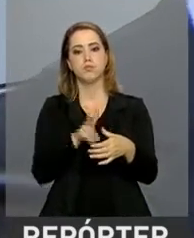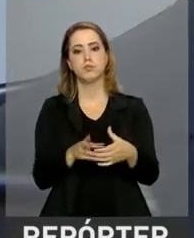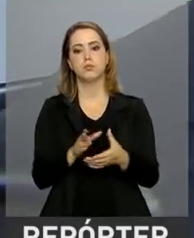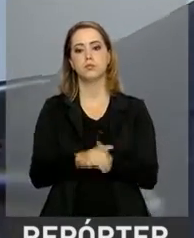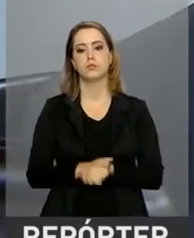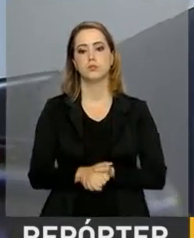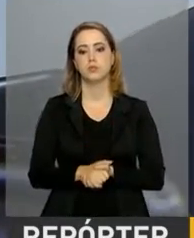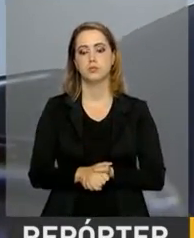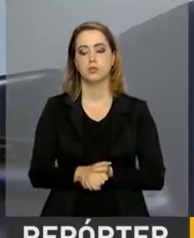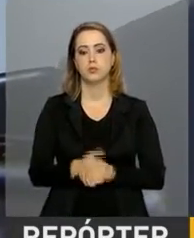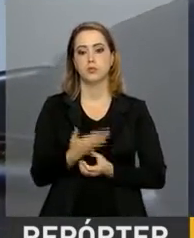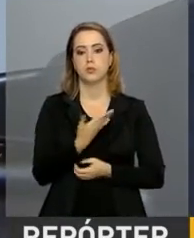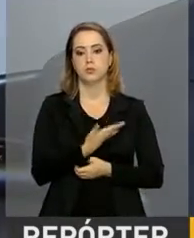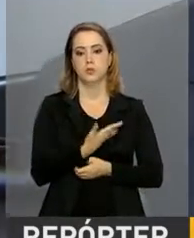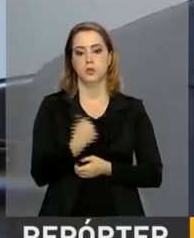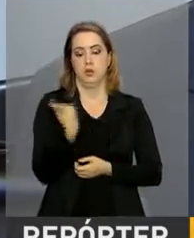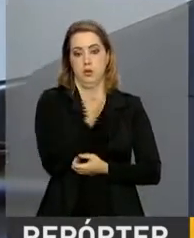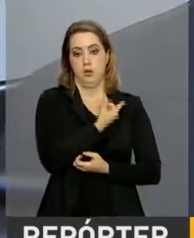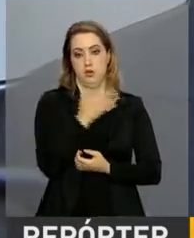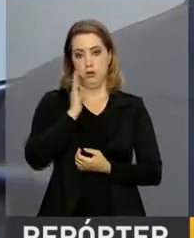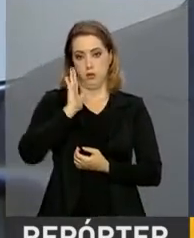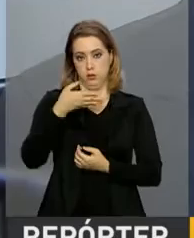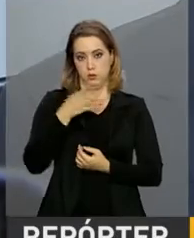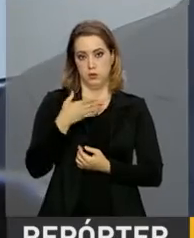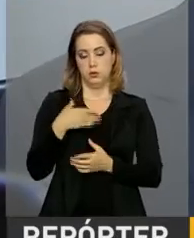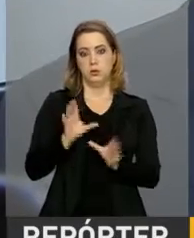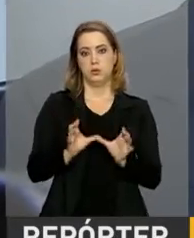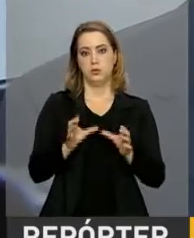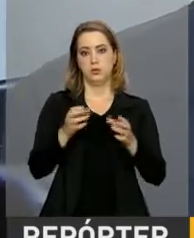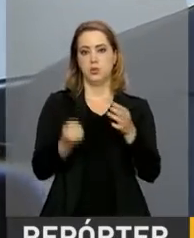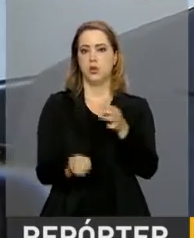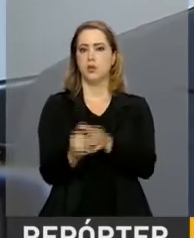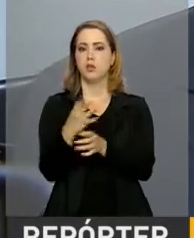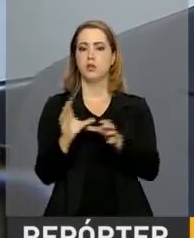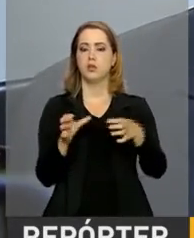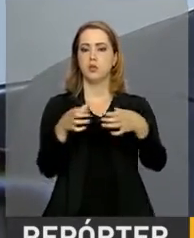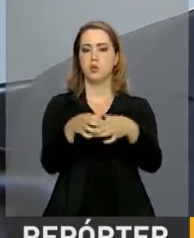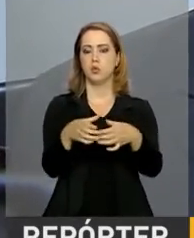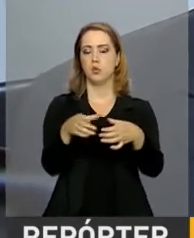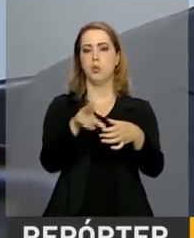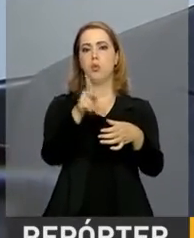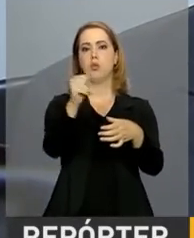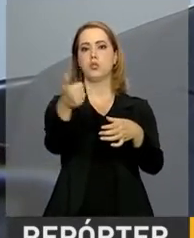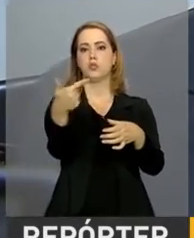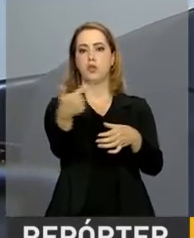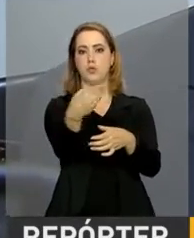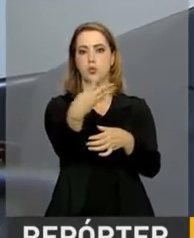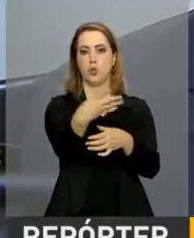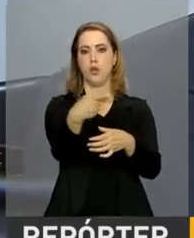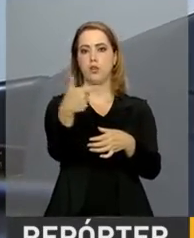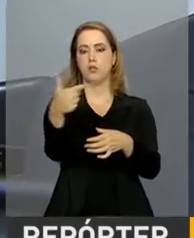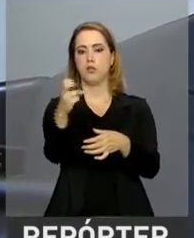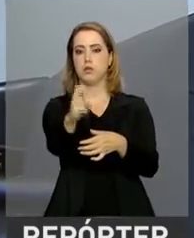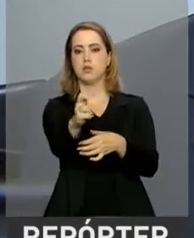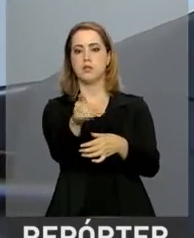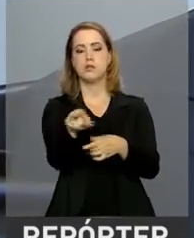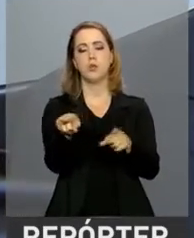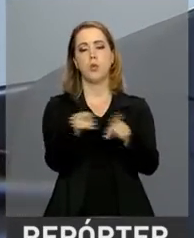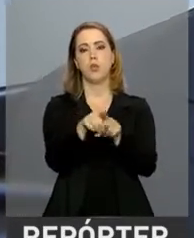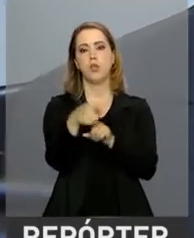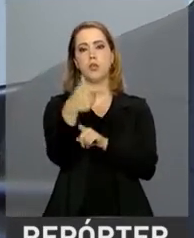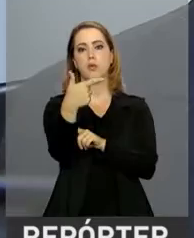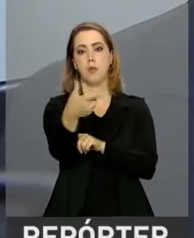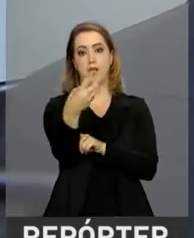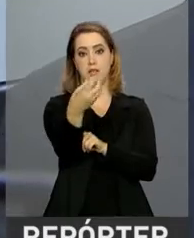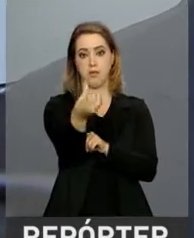montamos uma comissão que vai ficar dia 24 25 e 26 então é se preparando com todos os dados